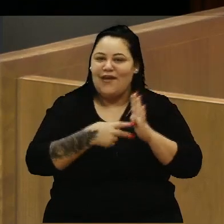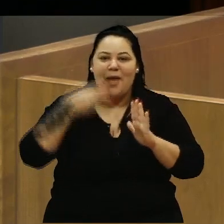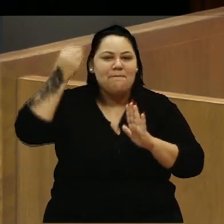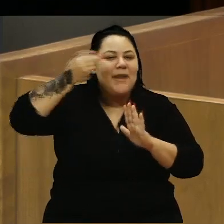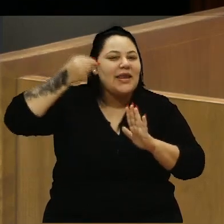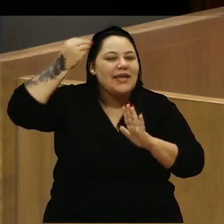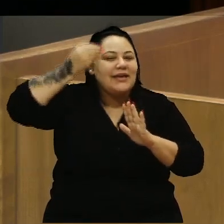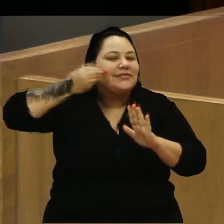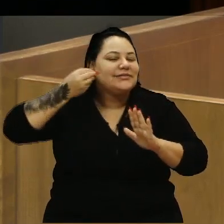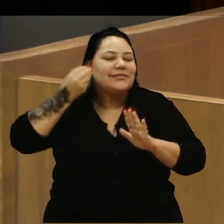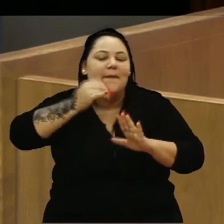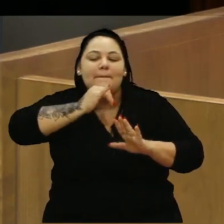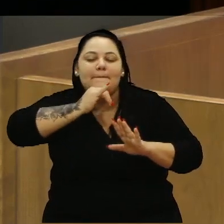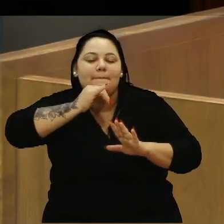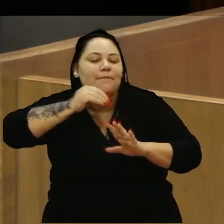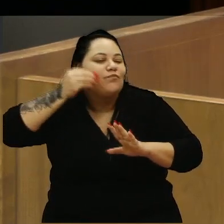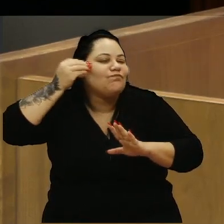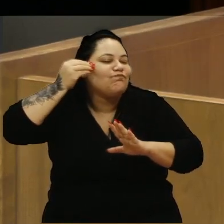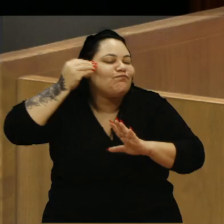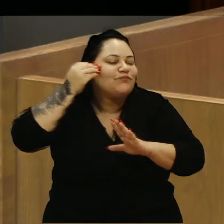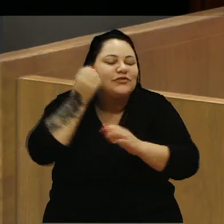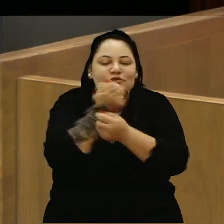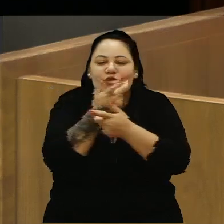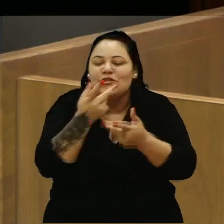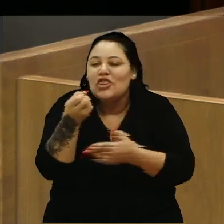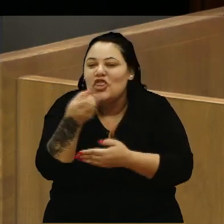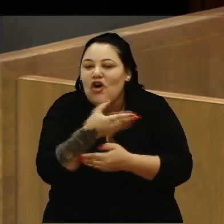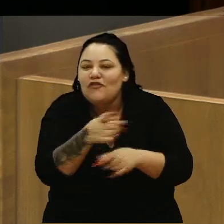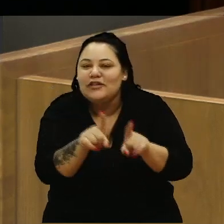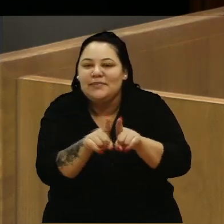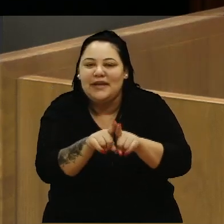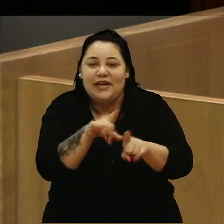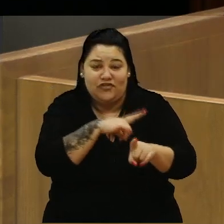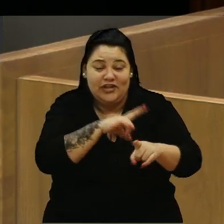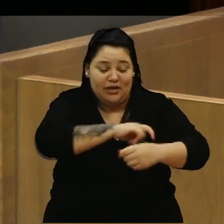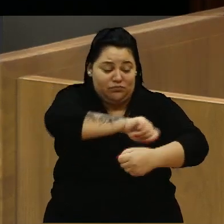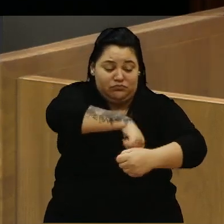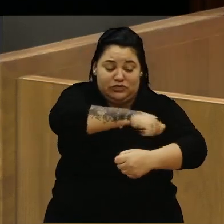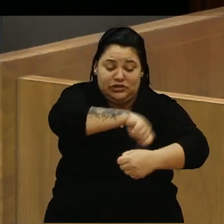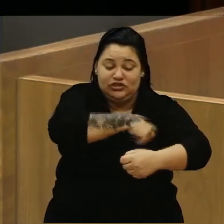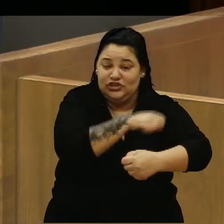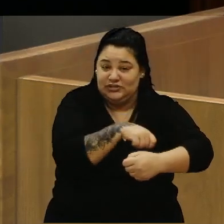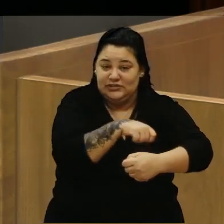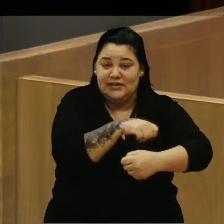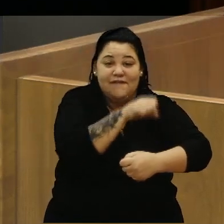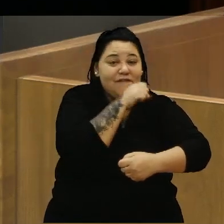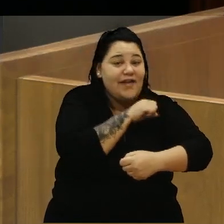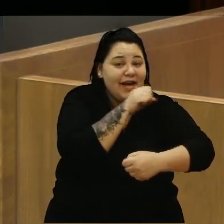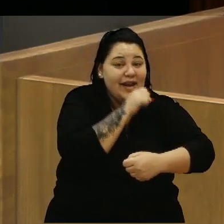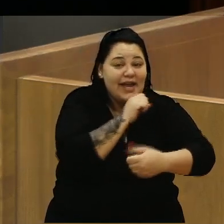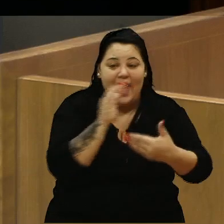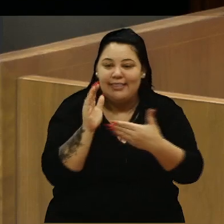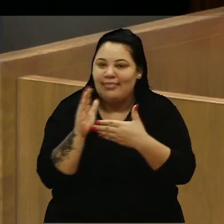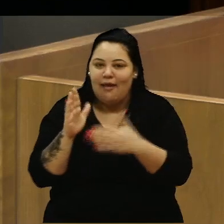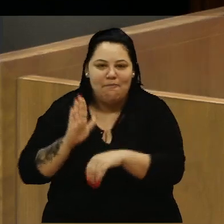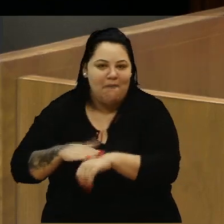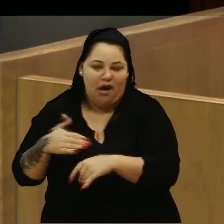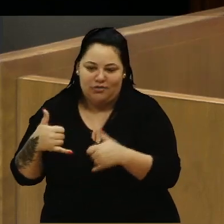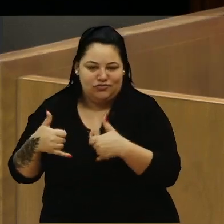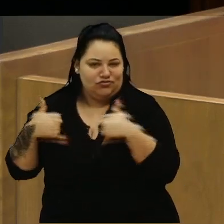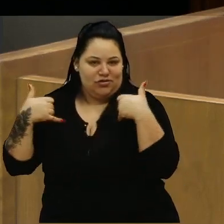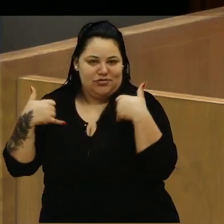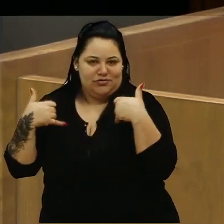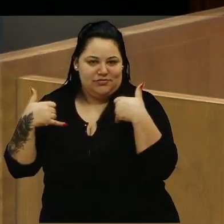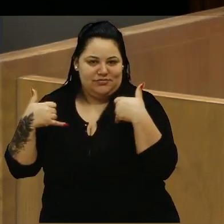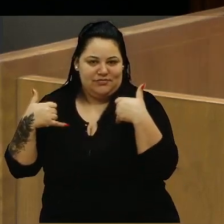experimentar coisas novas. E lá a gente tem, desde a cantina antiga até a mais moderna. A gente tem